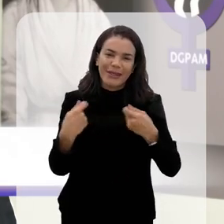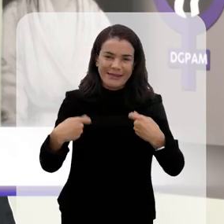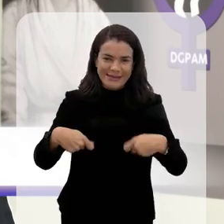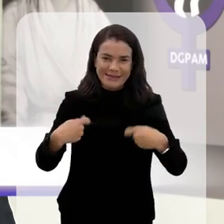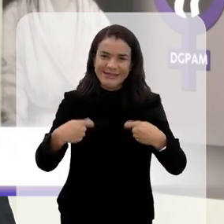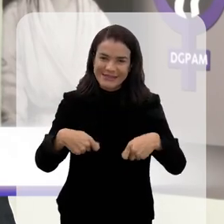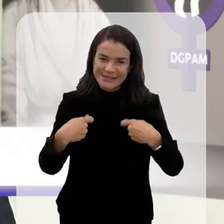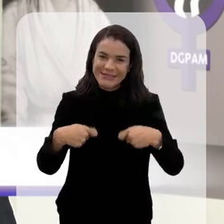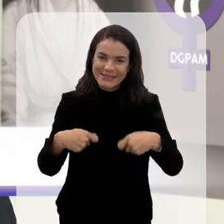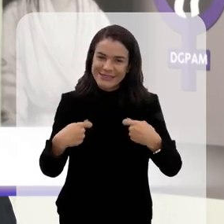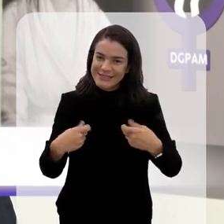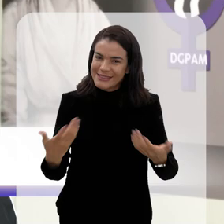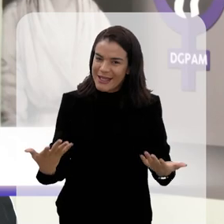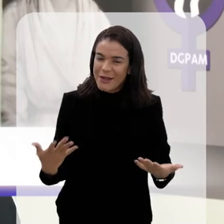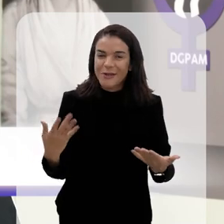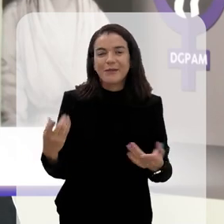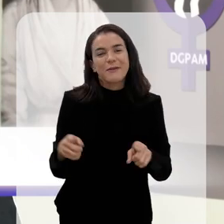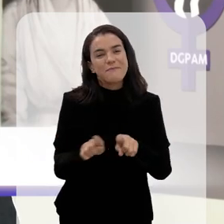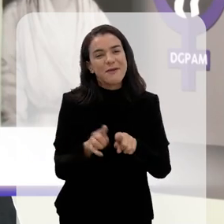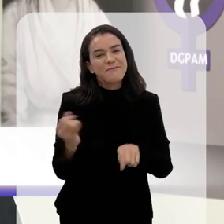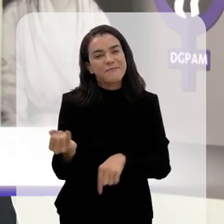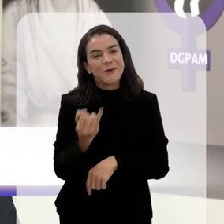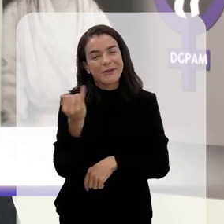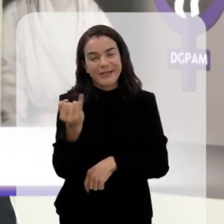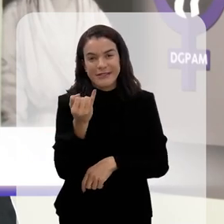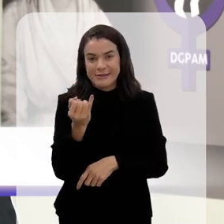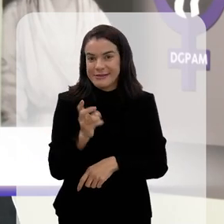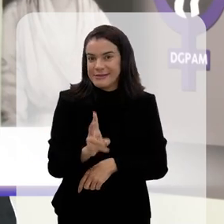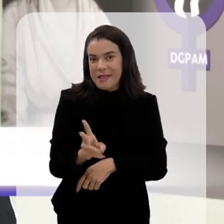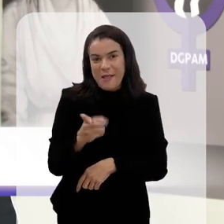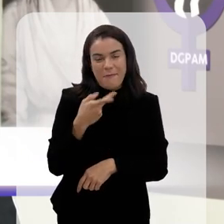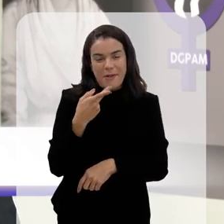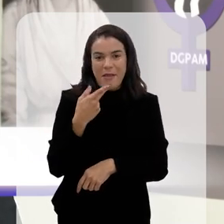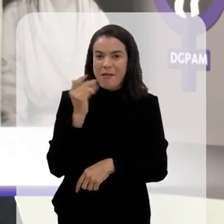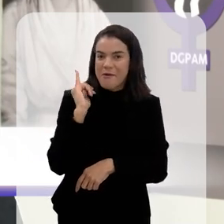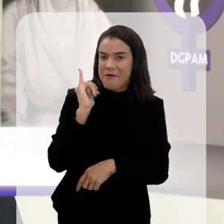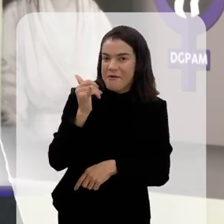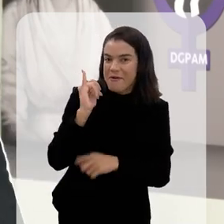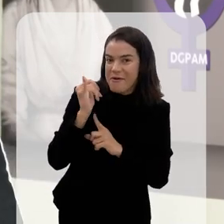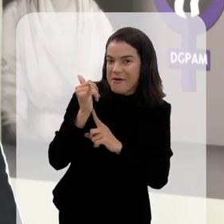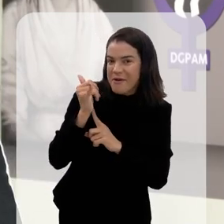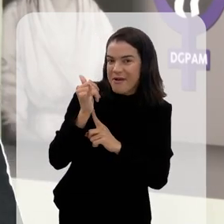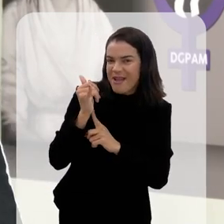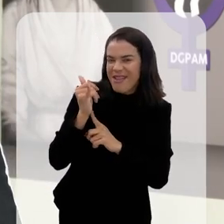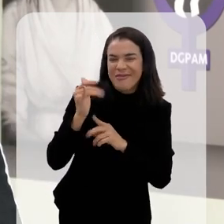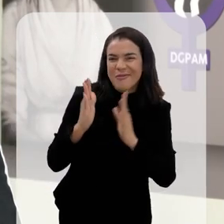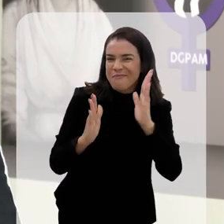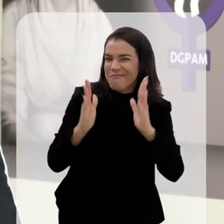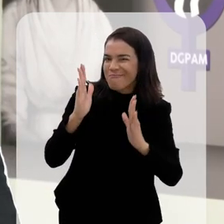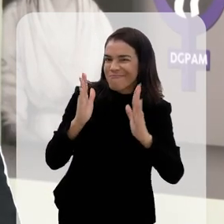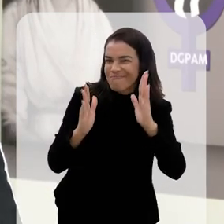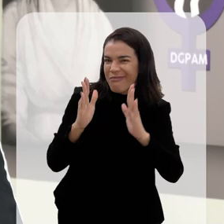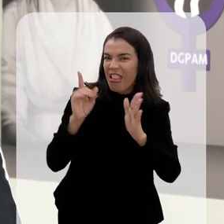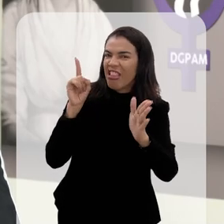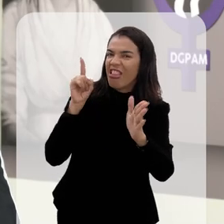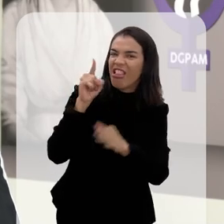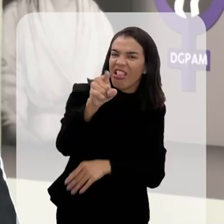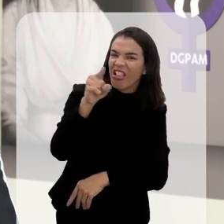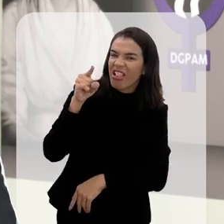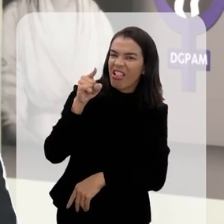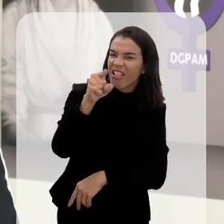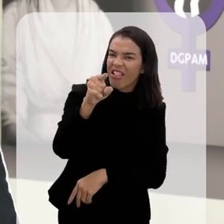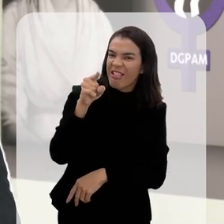sei que é necessário e é muito importante, eu digo sempre isso. Nós não estamos mais na fase de estar